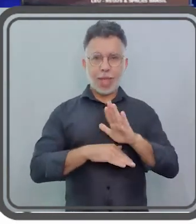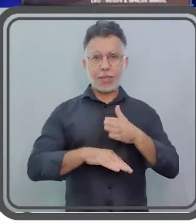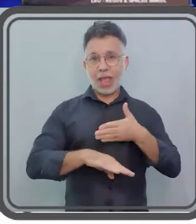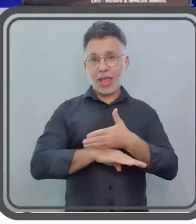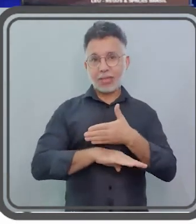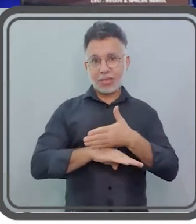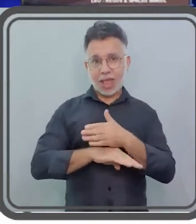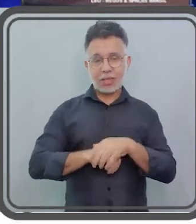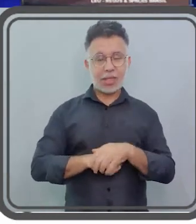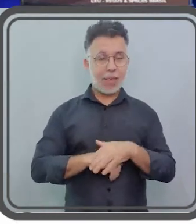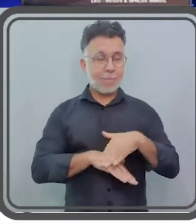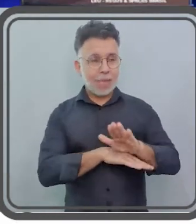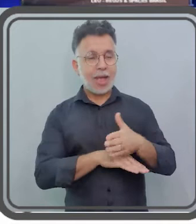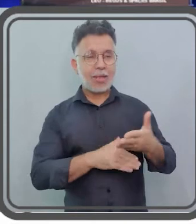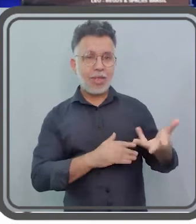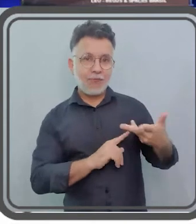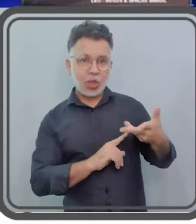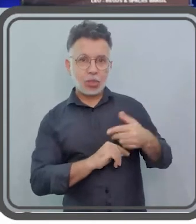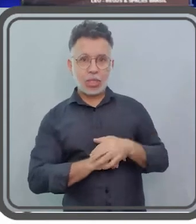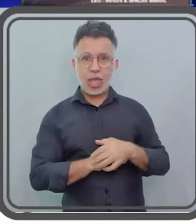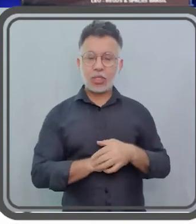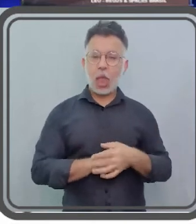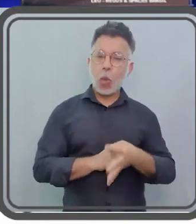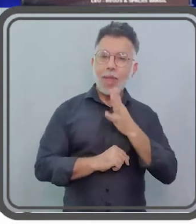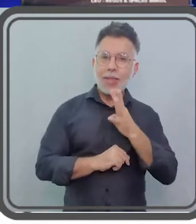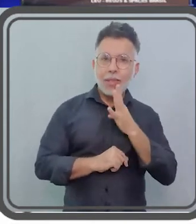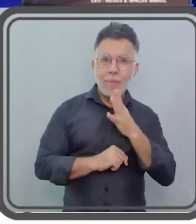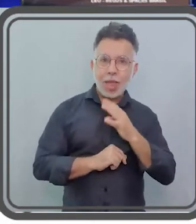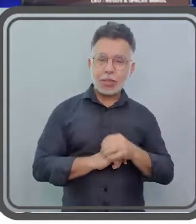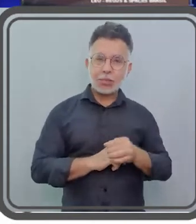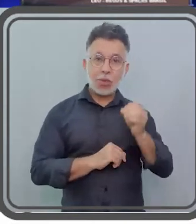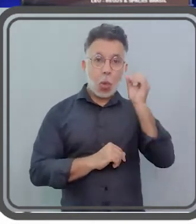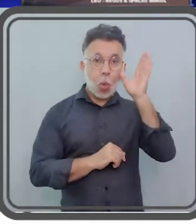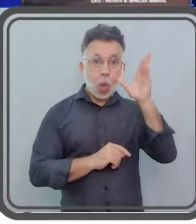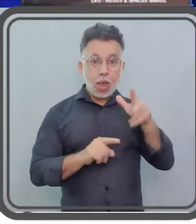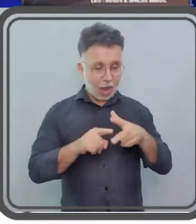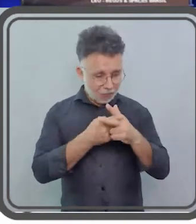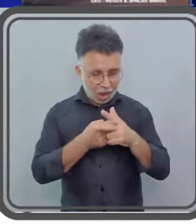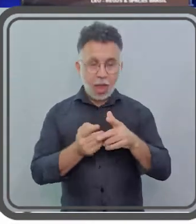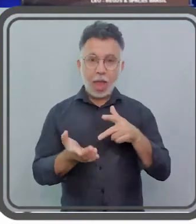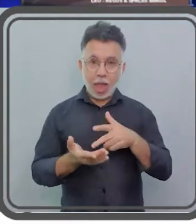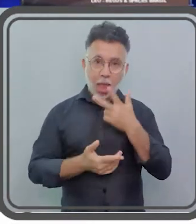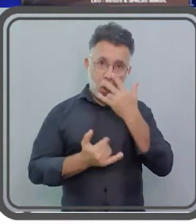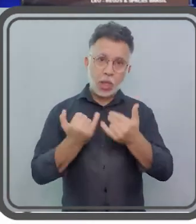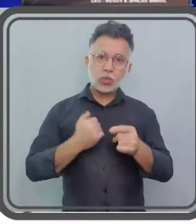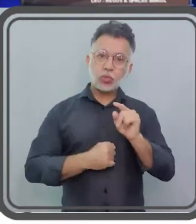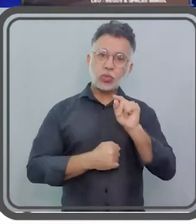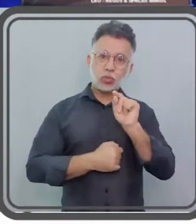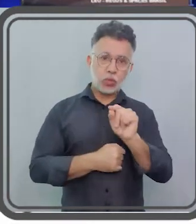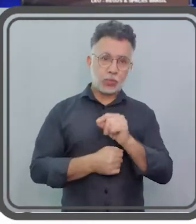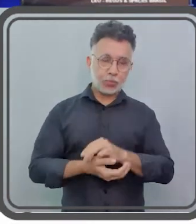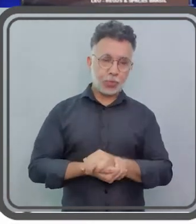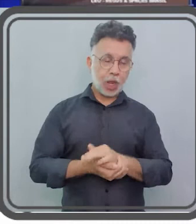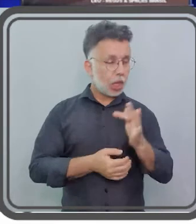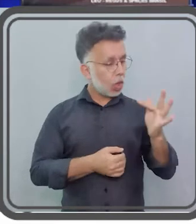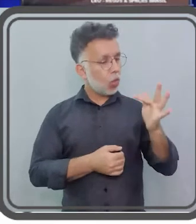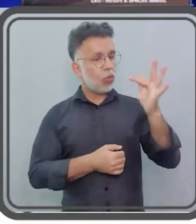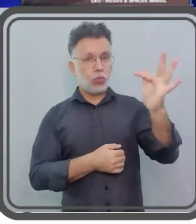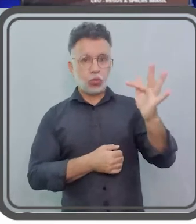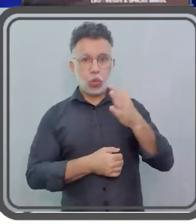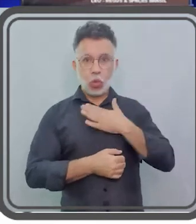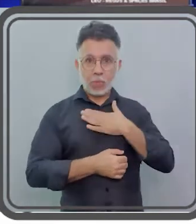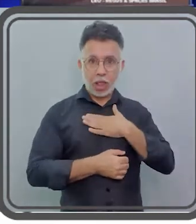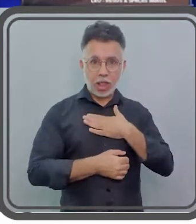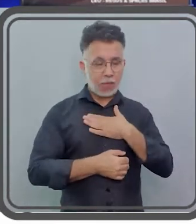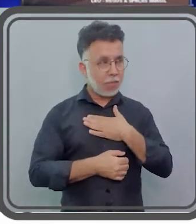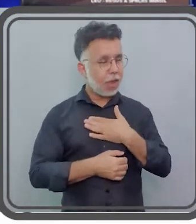muita mais velocidade a ter acesso a esse conhecimento e a ferramenta. Então, acho que o futuro, para mim, é bem